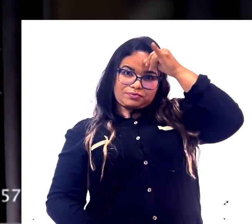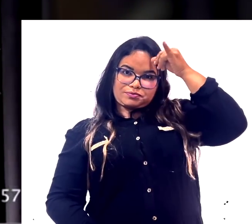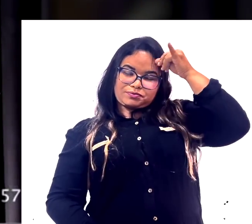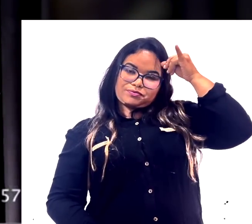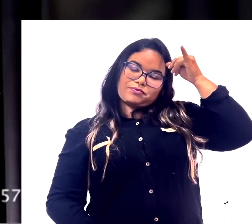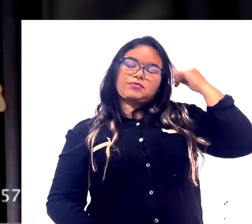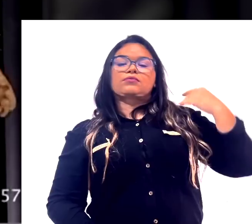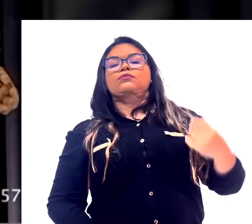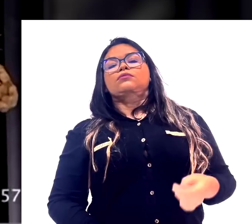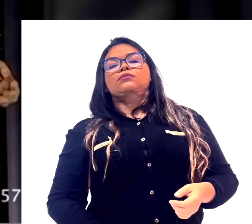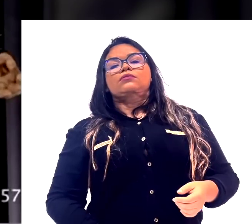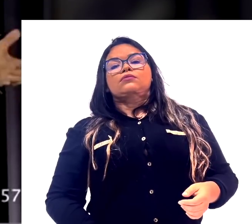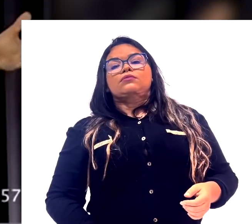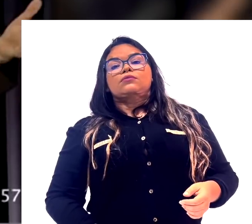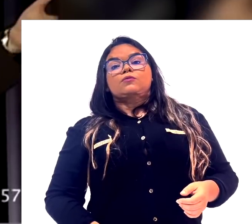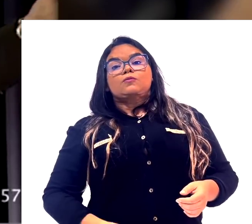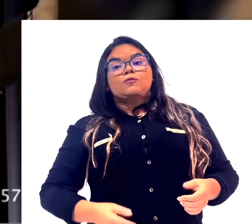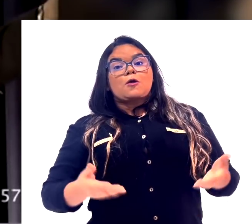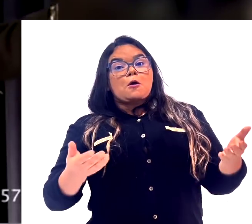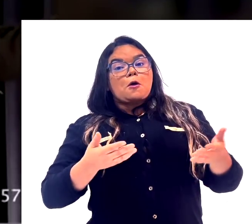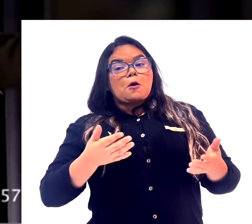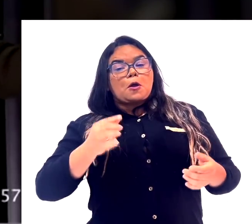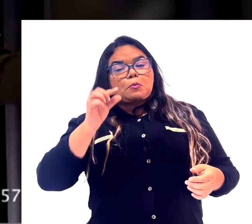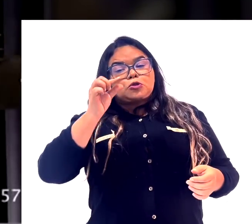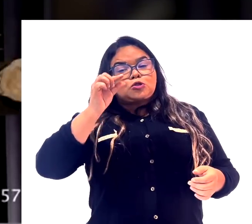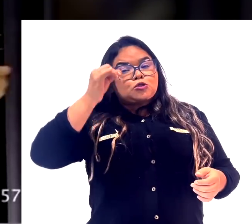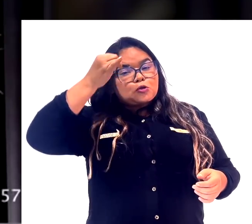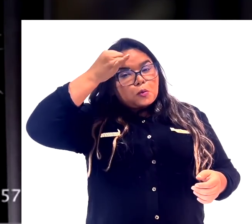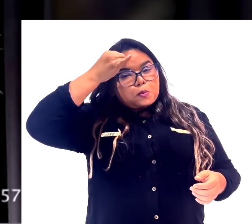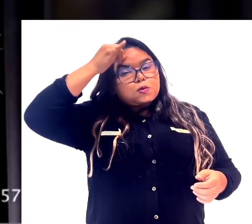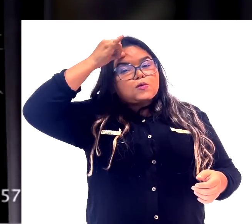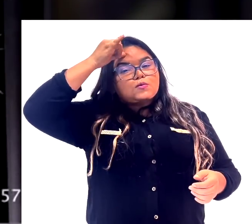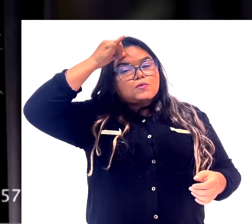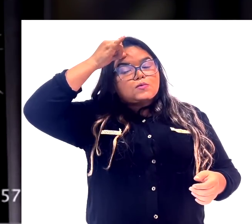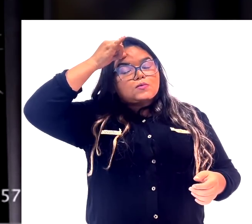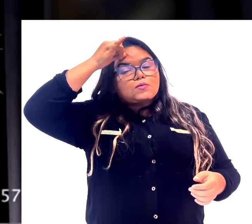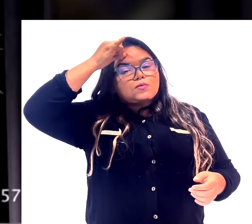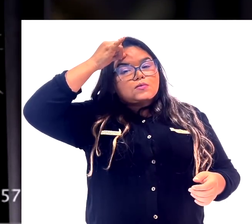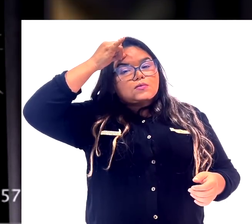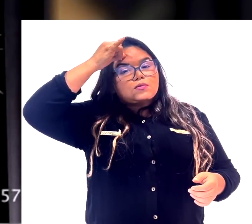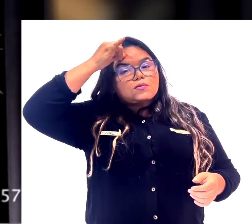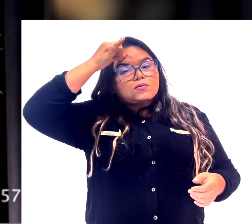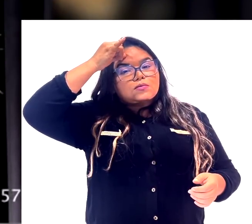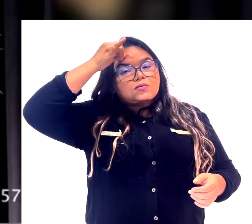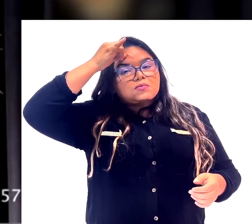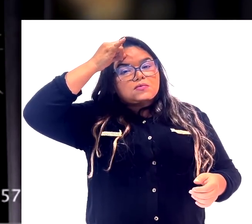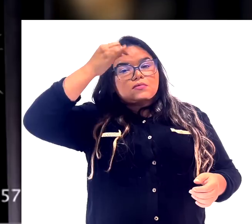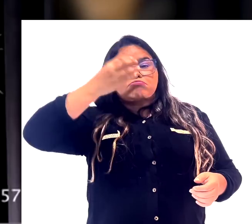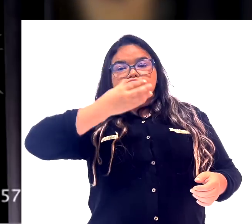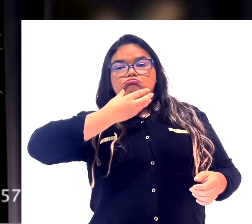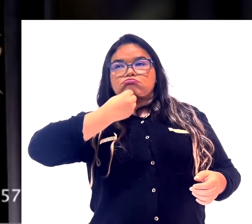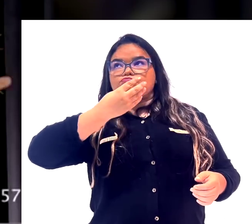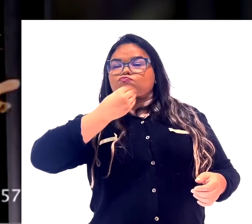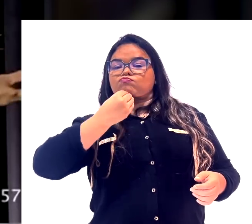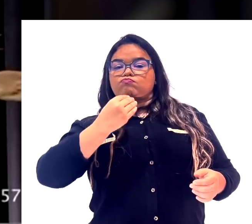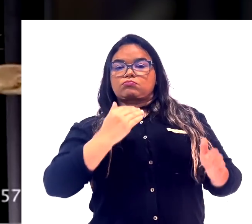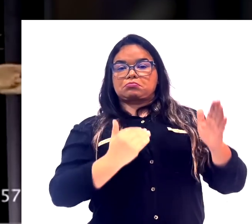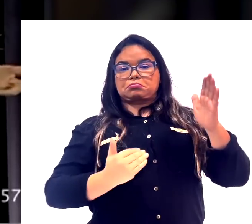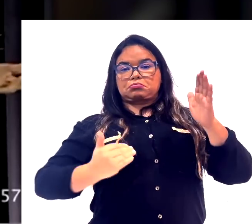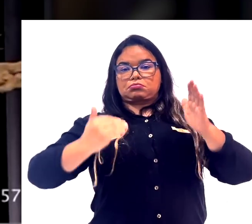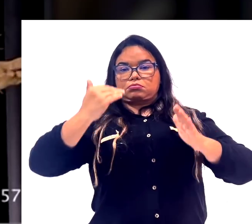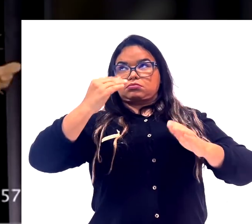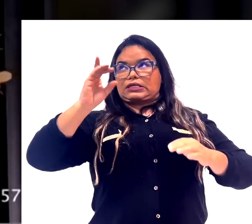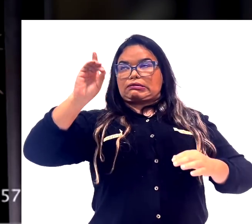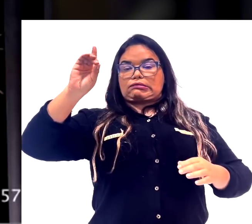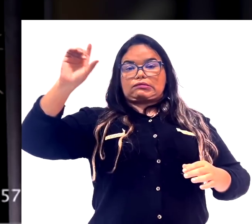um cogumelo e põe o humano acima do divino. Isto é